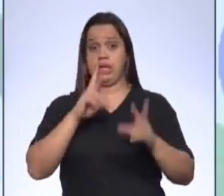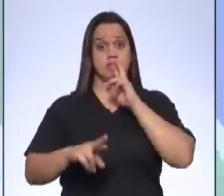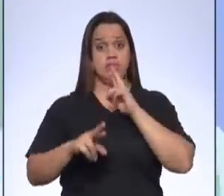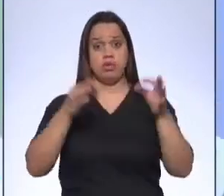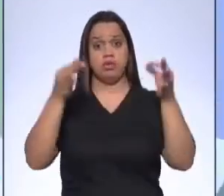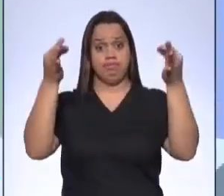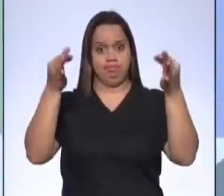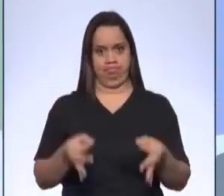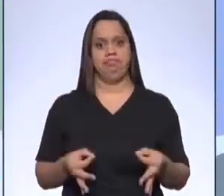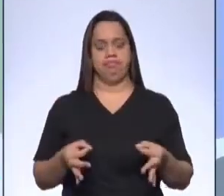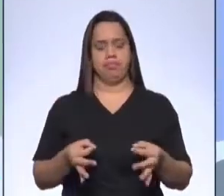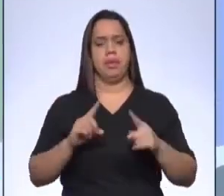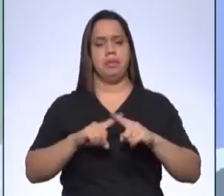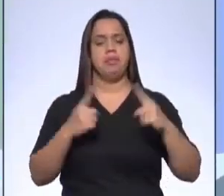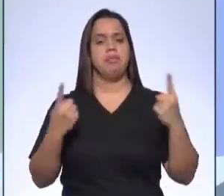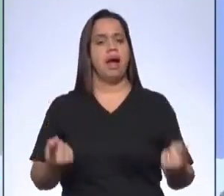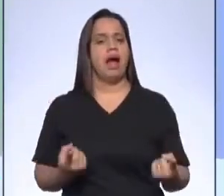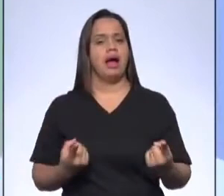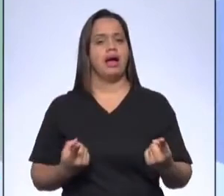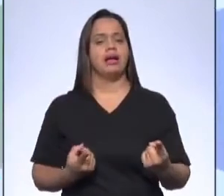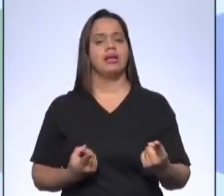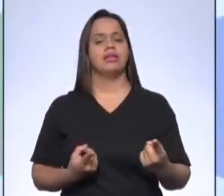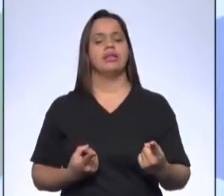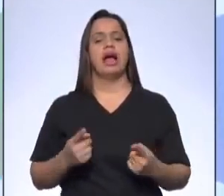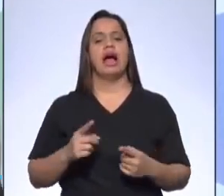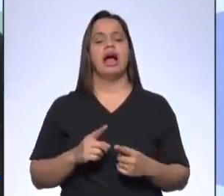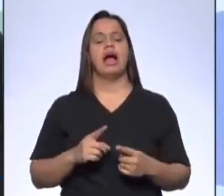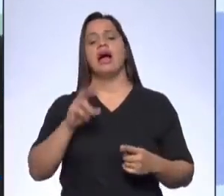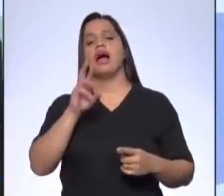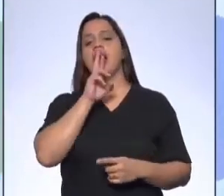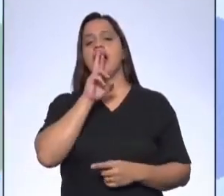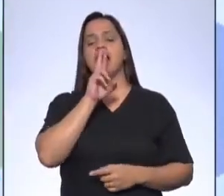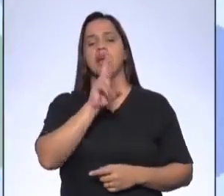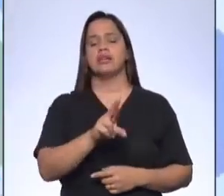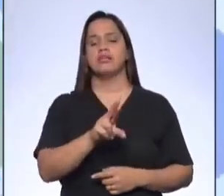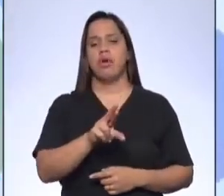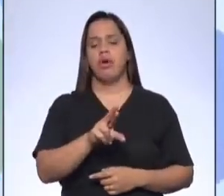estão corretas. Mas talvez a resposta que nos